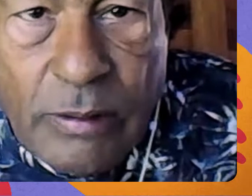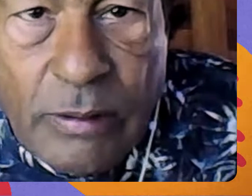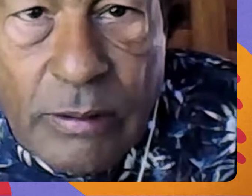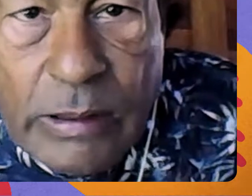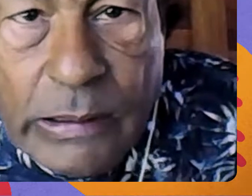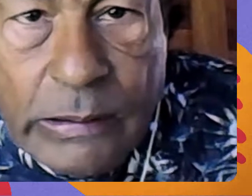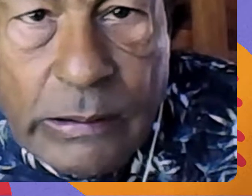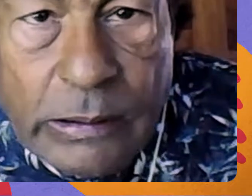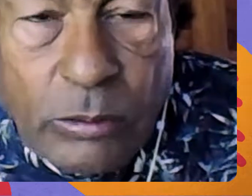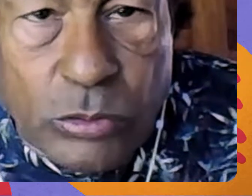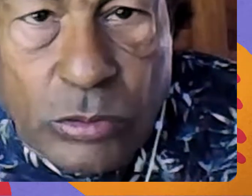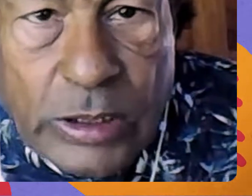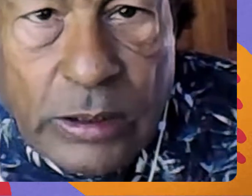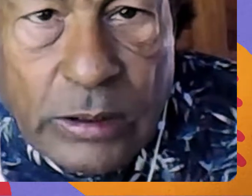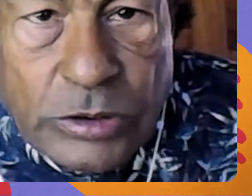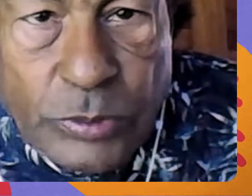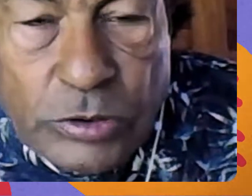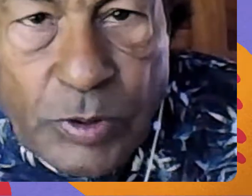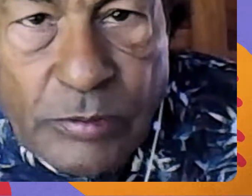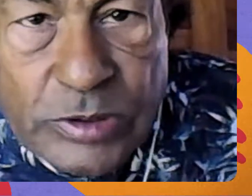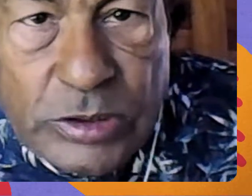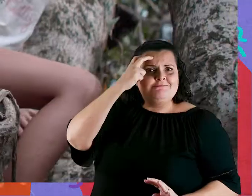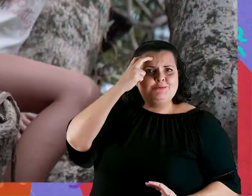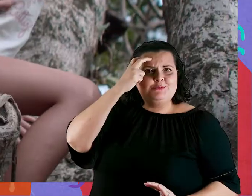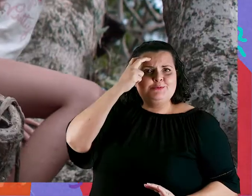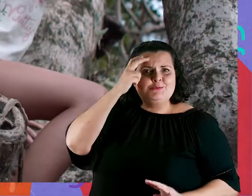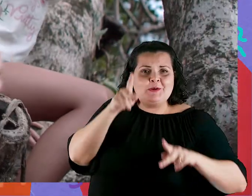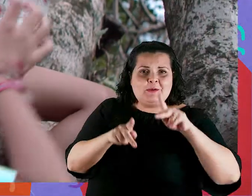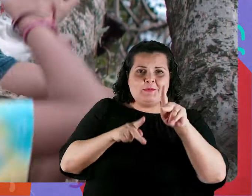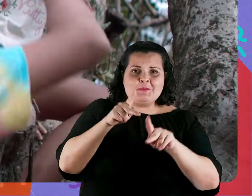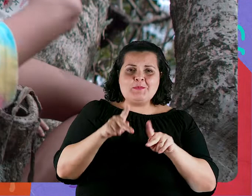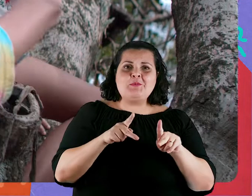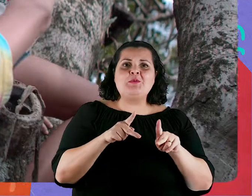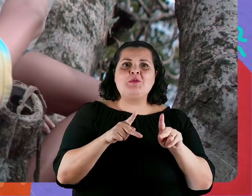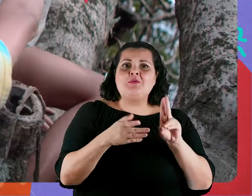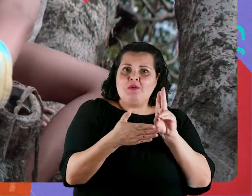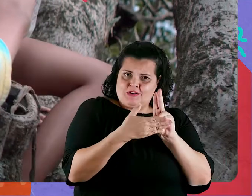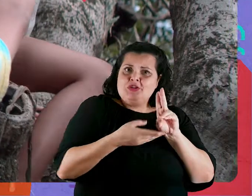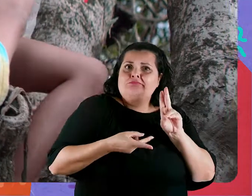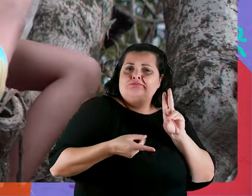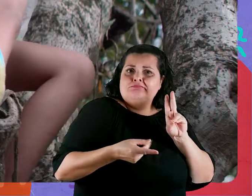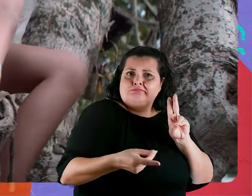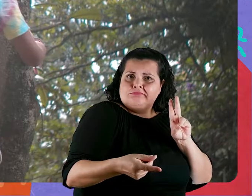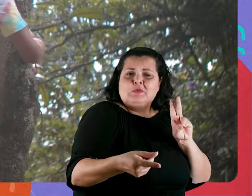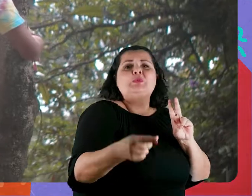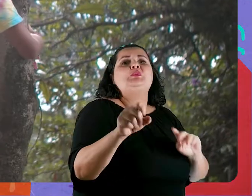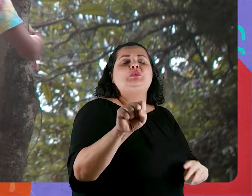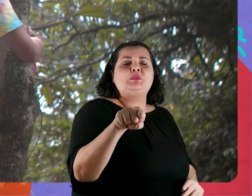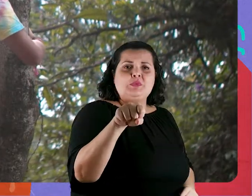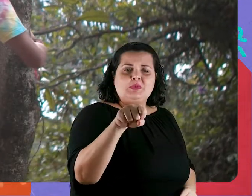cuidado que a cultura de muitos povos indígenas mantém desenvolve